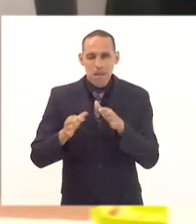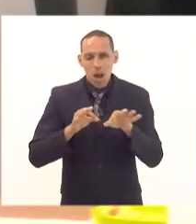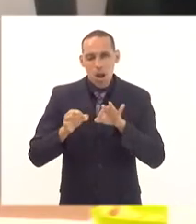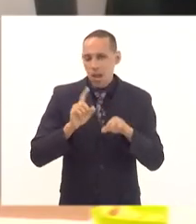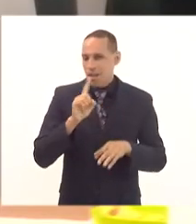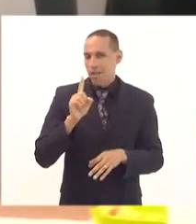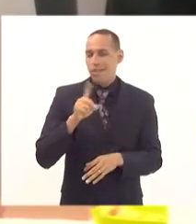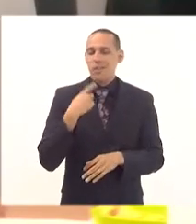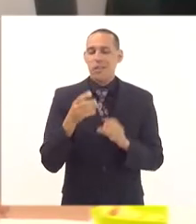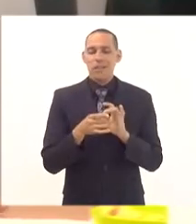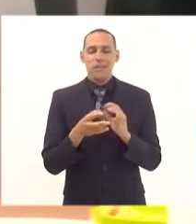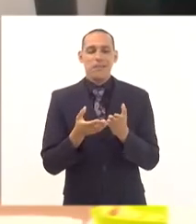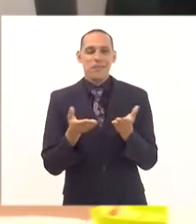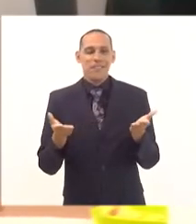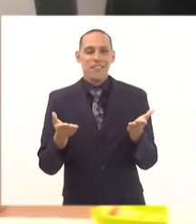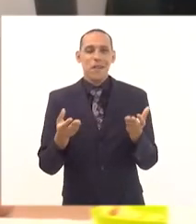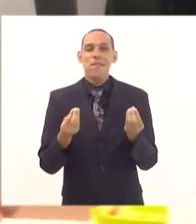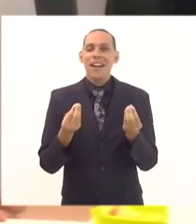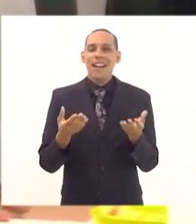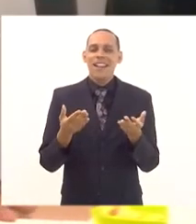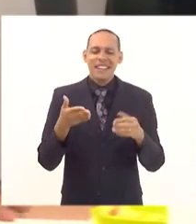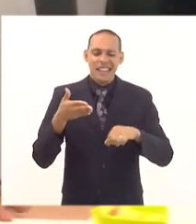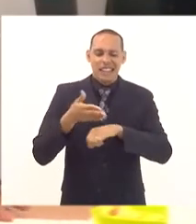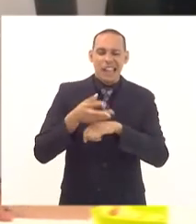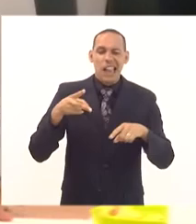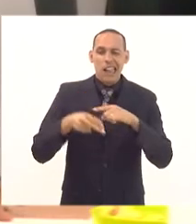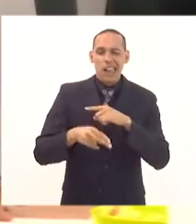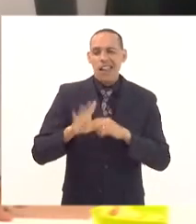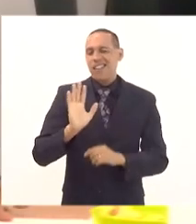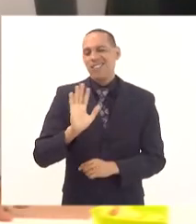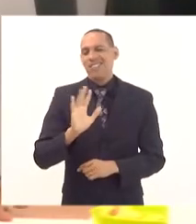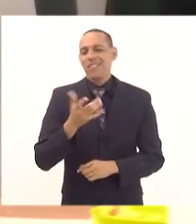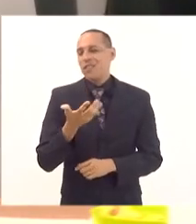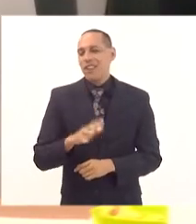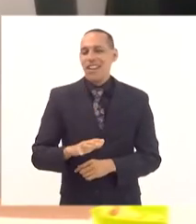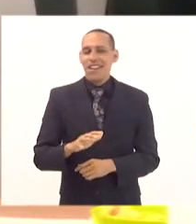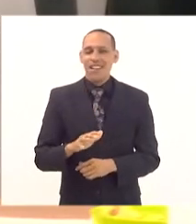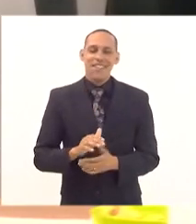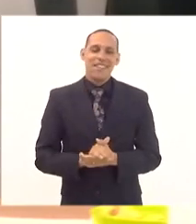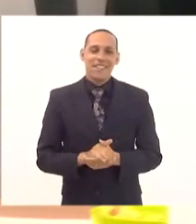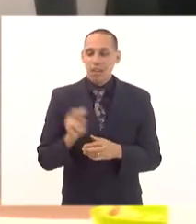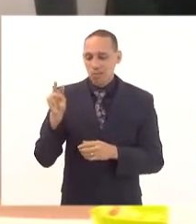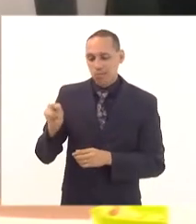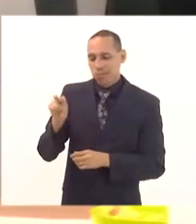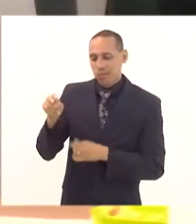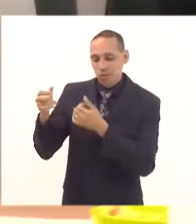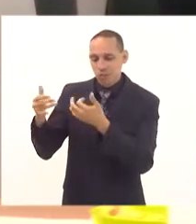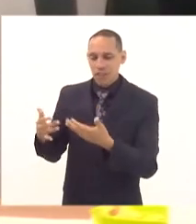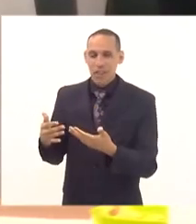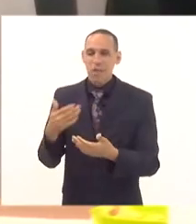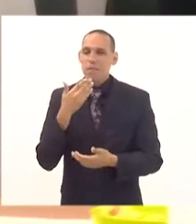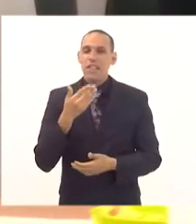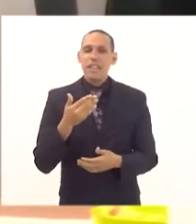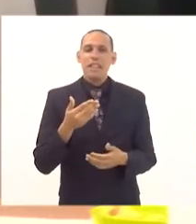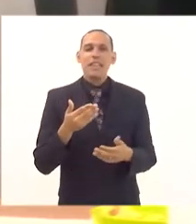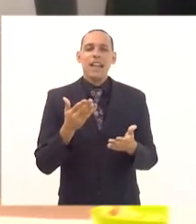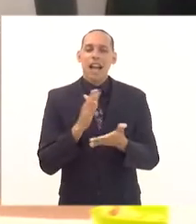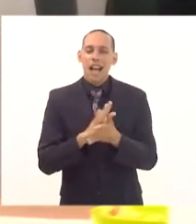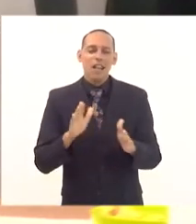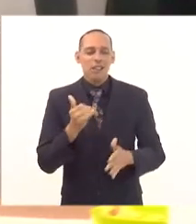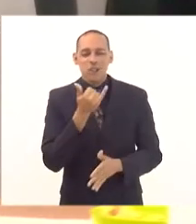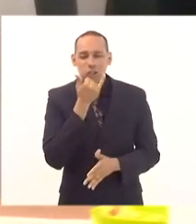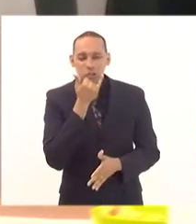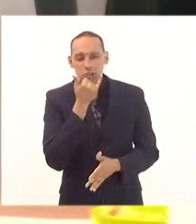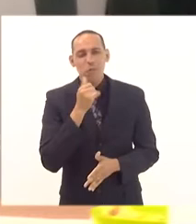deixar vocês à vontade não cometerás em delicadeza de ficar pedindo para concluir viu Liana